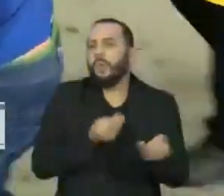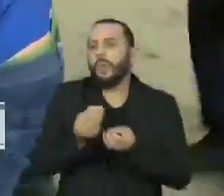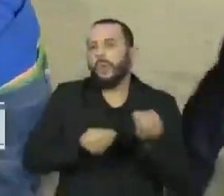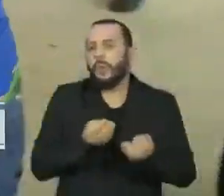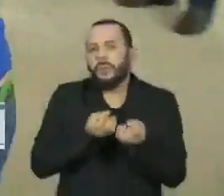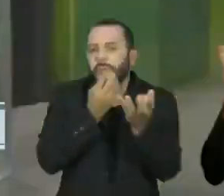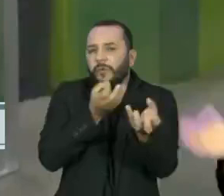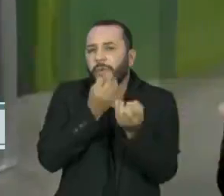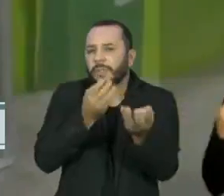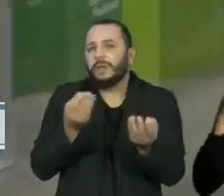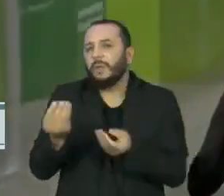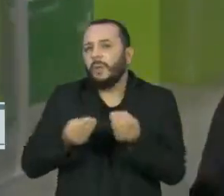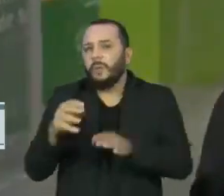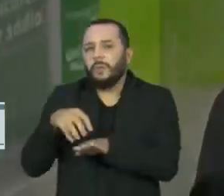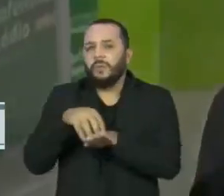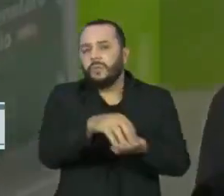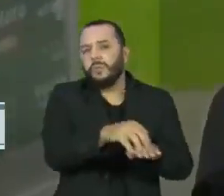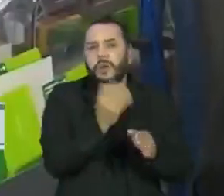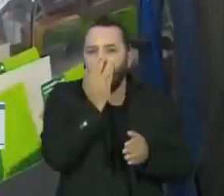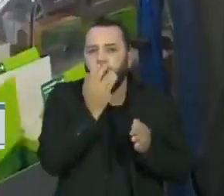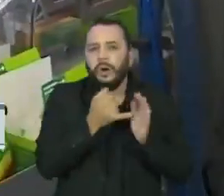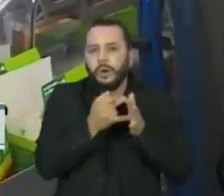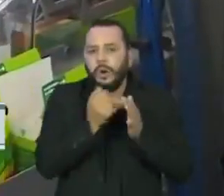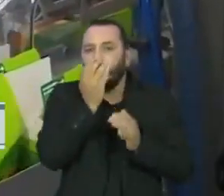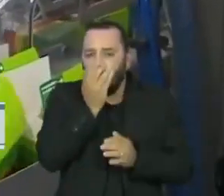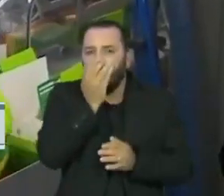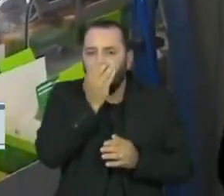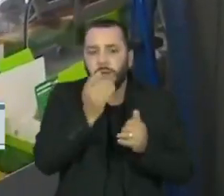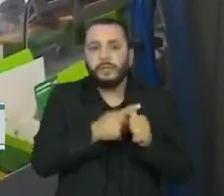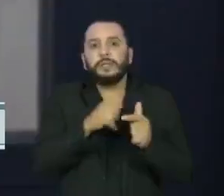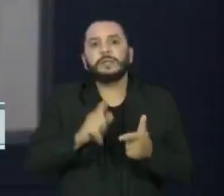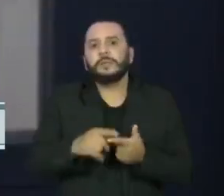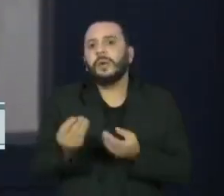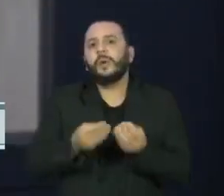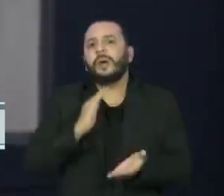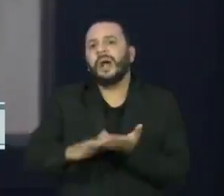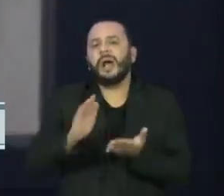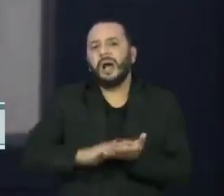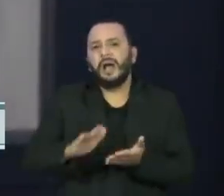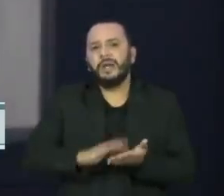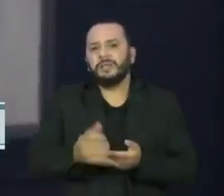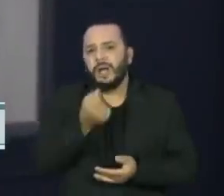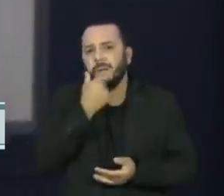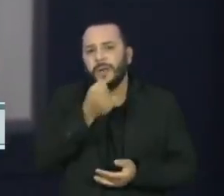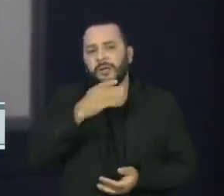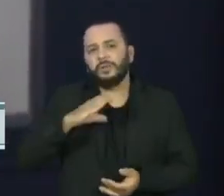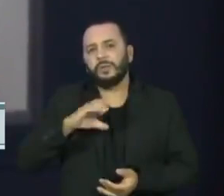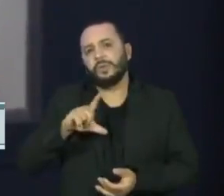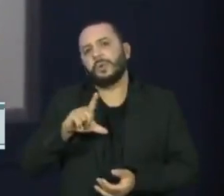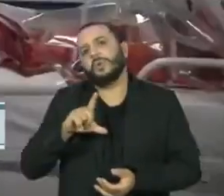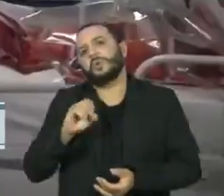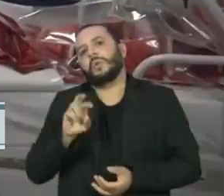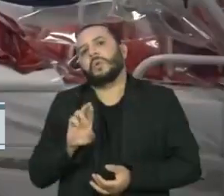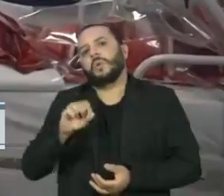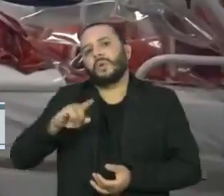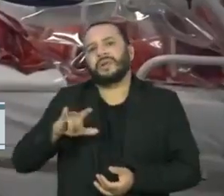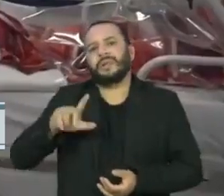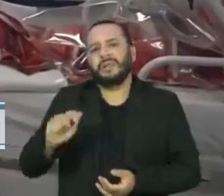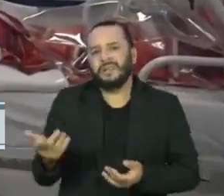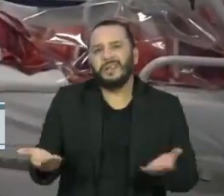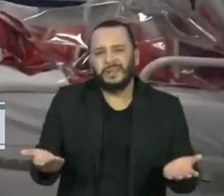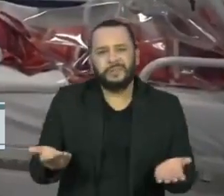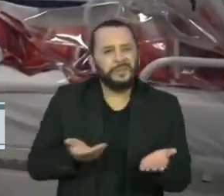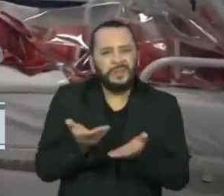e transporte de oxigênio além de gastos para distribuição de cloroquina medicamento que não tem eficácia comprovada